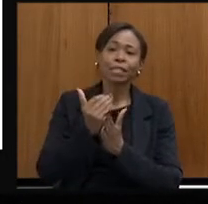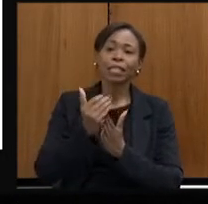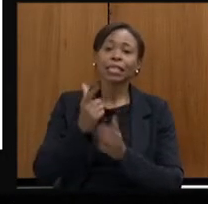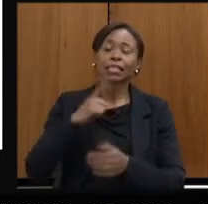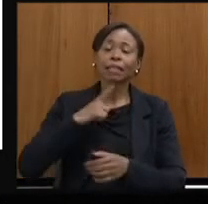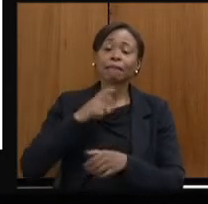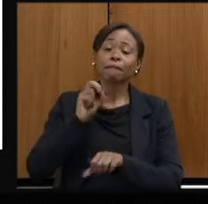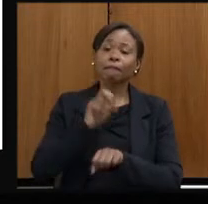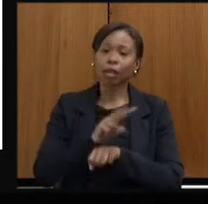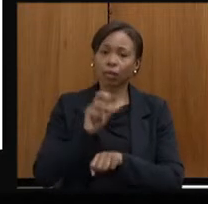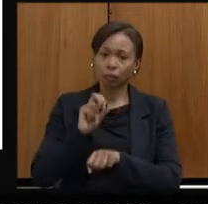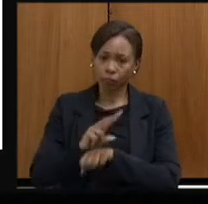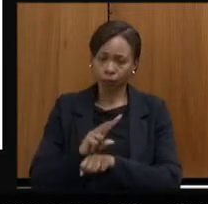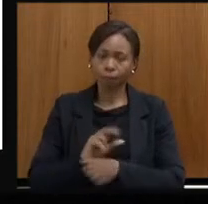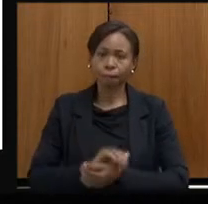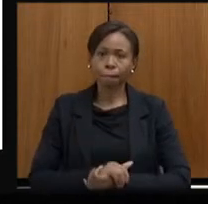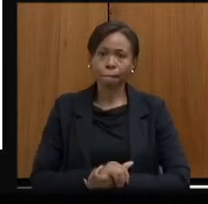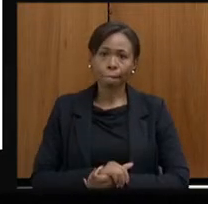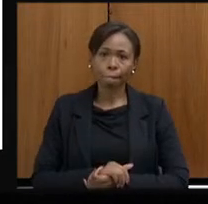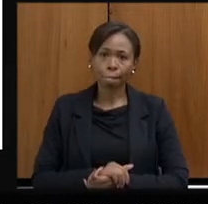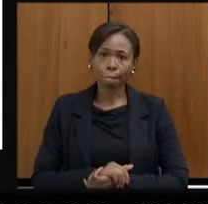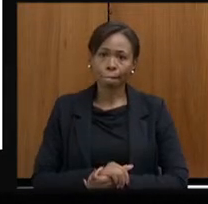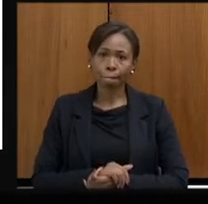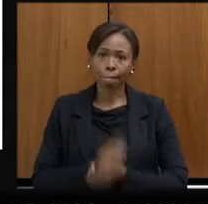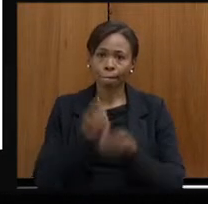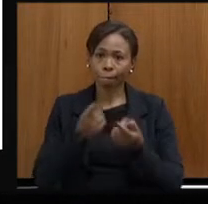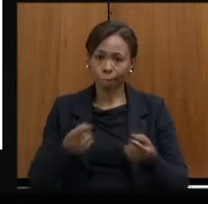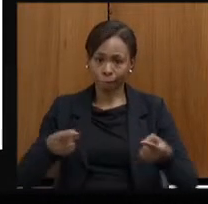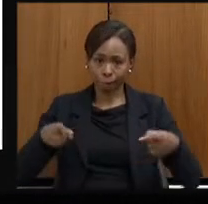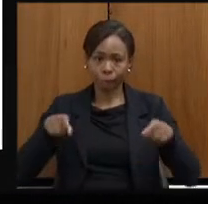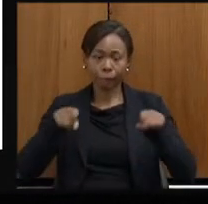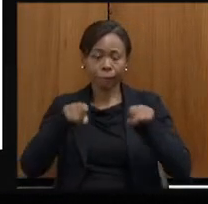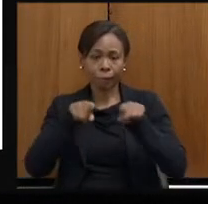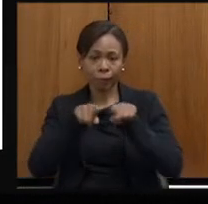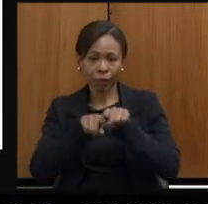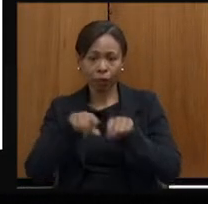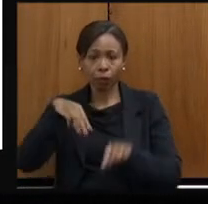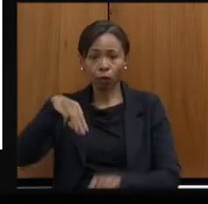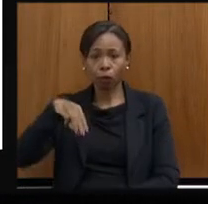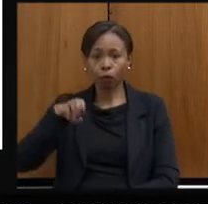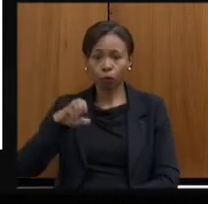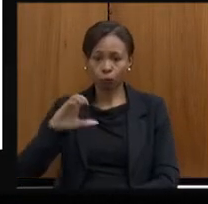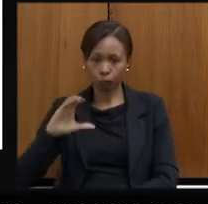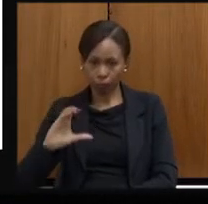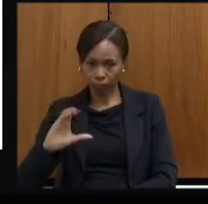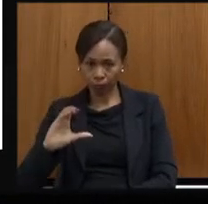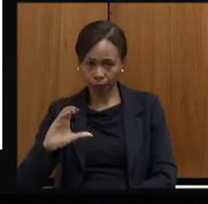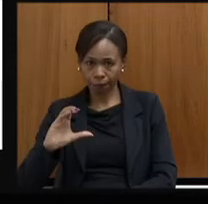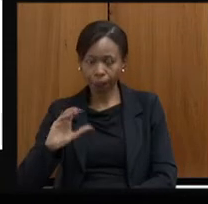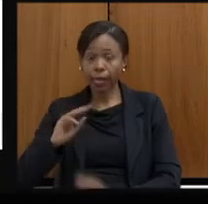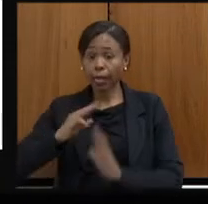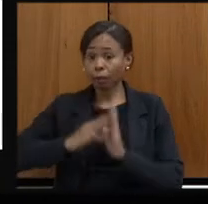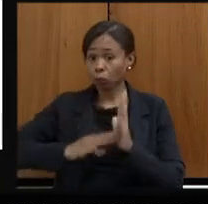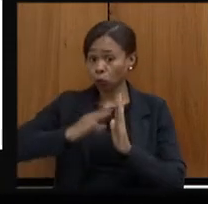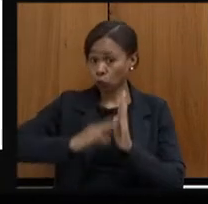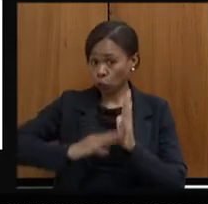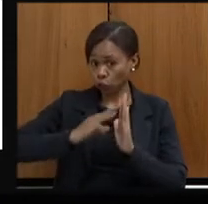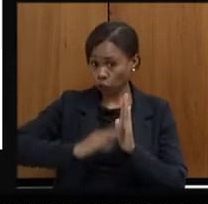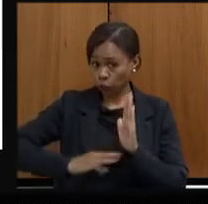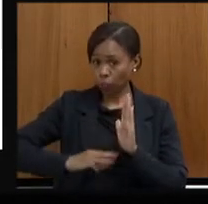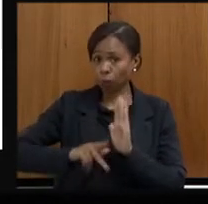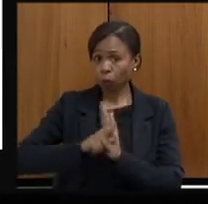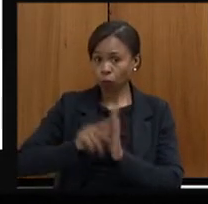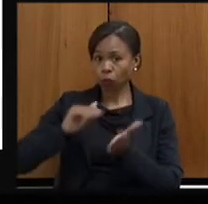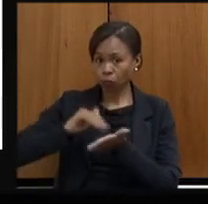vagas. Então, nós estamos em uma parceria com o MEC. Essa nossa metodologia desenvolvida pela